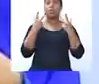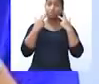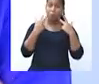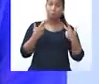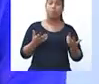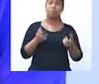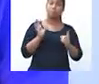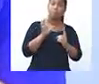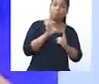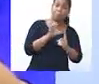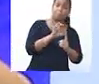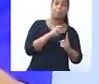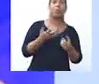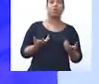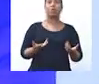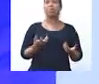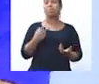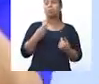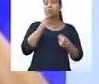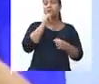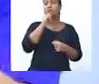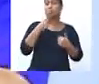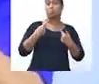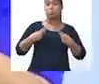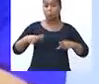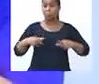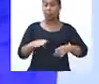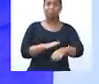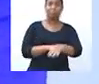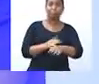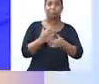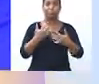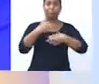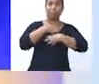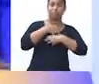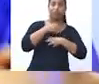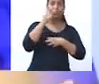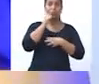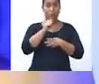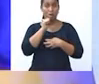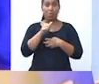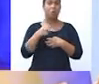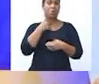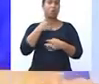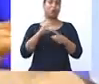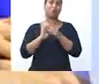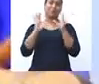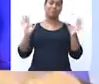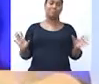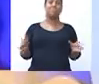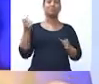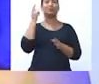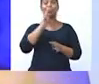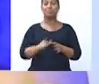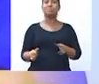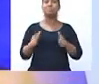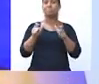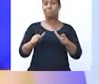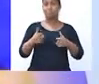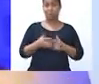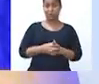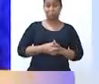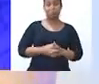naturaliza, você não tem condições porque a sua raça, a sua espécie, o seu gênero não te permite alcançar esses